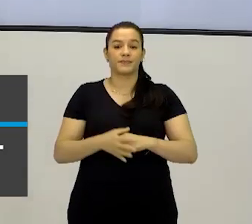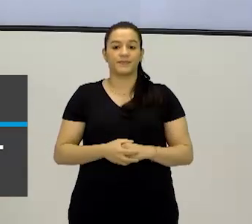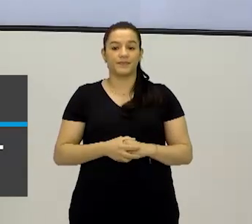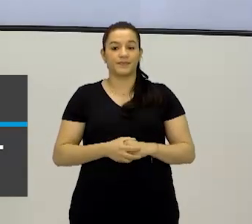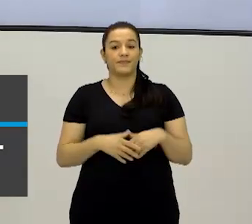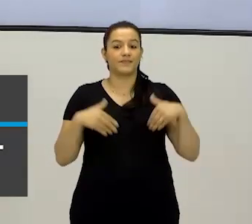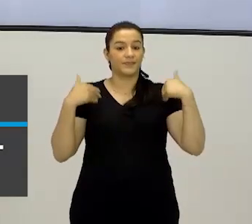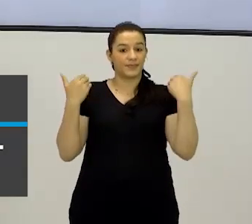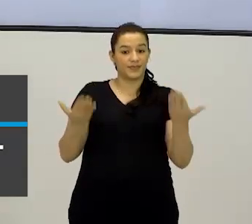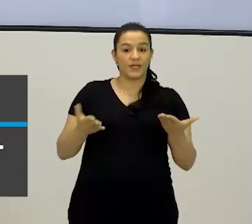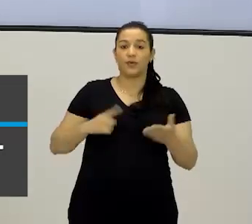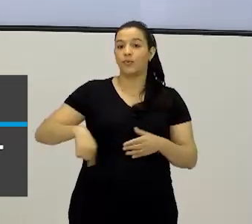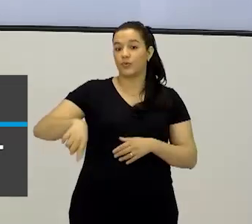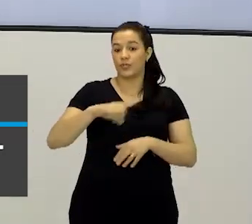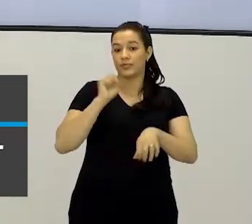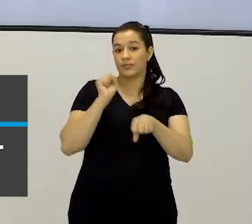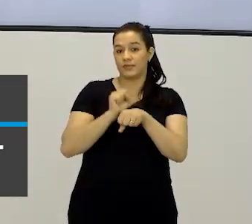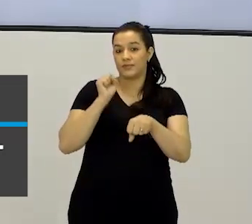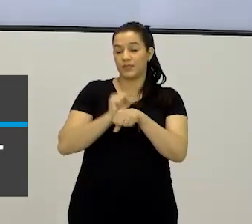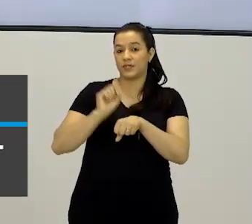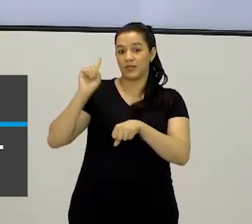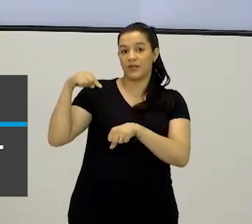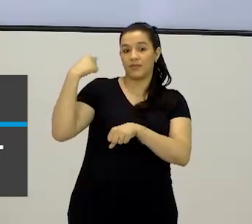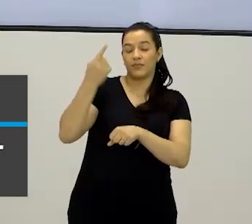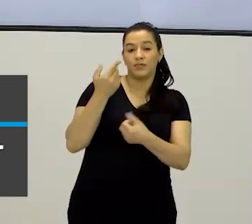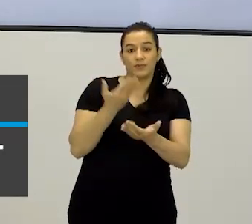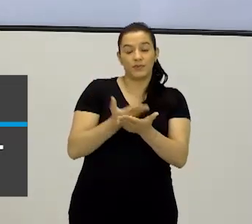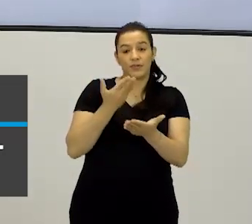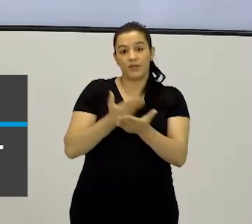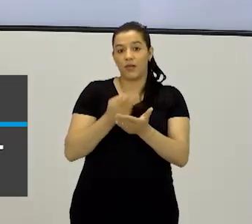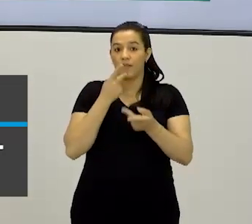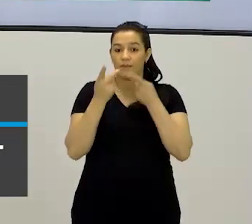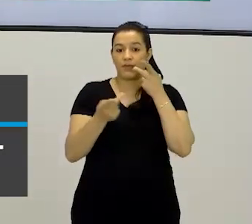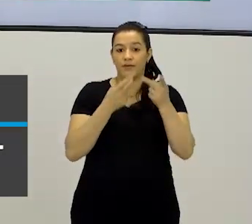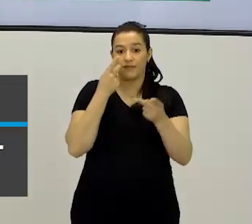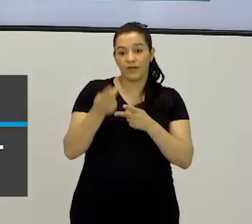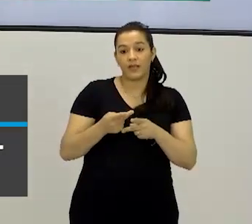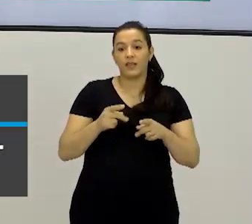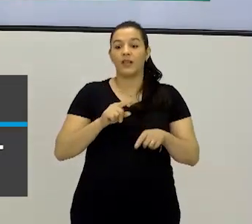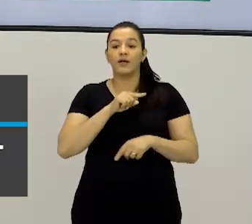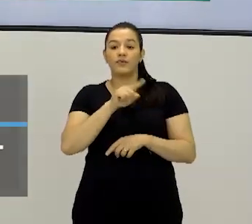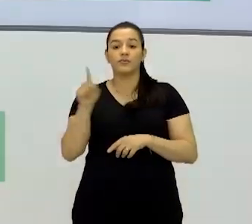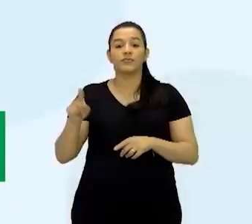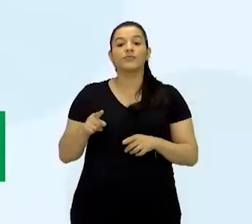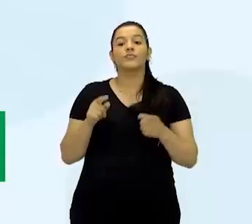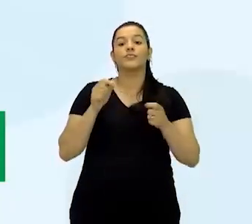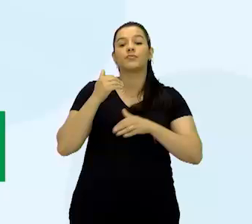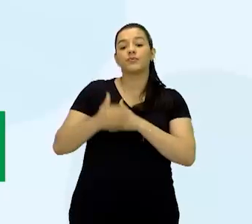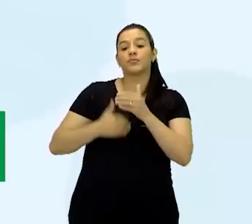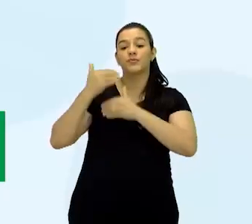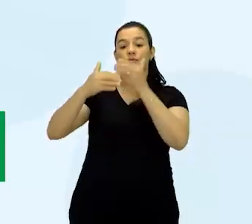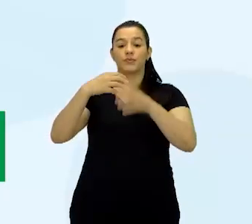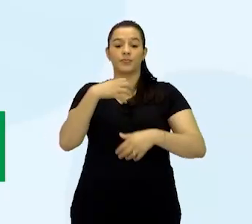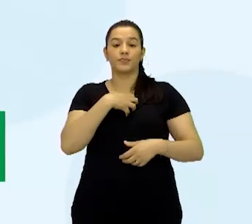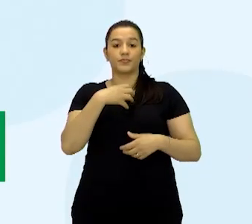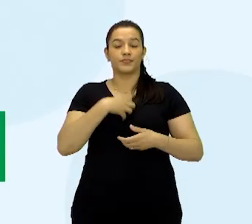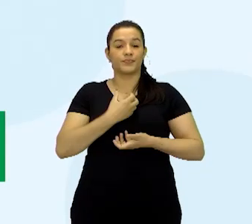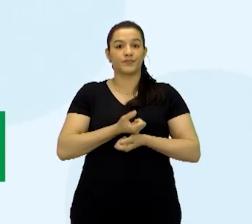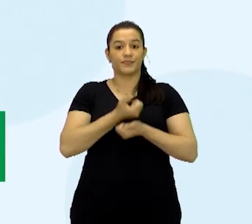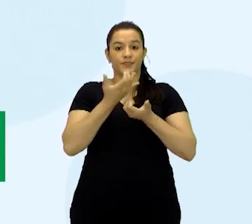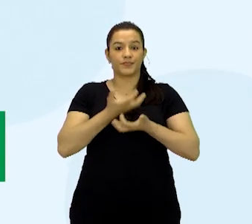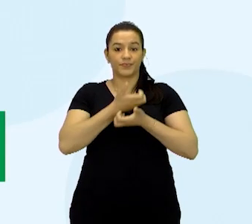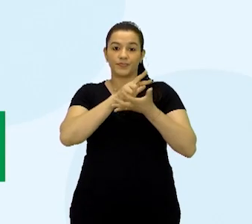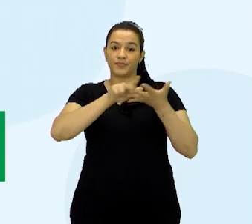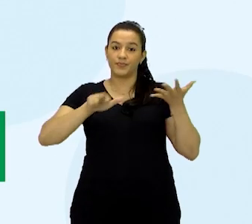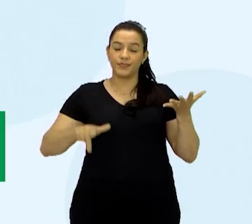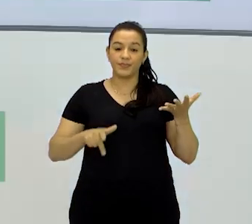pessoal, aguardo vocês em nossa próxima aula para a gente falar sobre as rubricas do desenvolvimento socioemocional, hein? Então